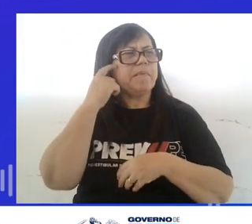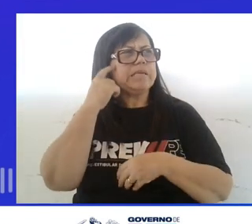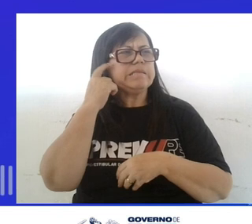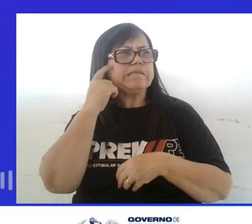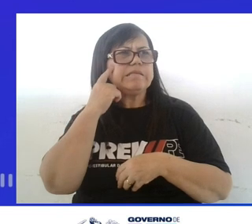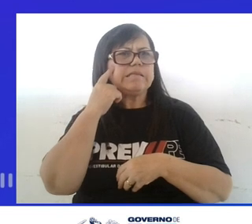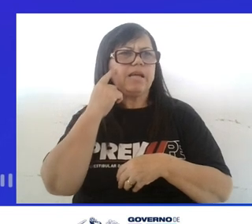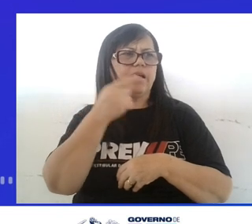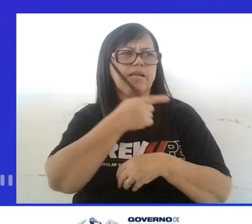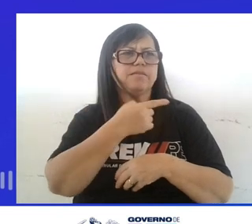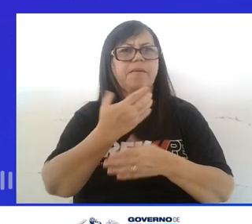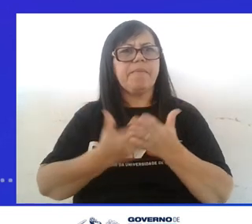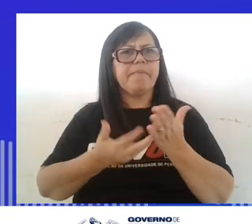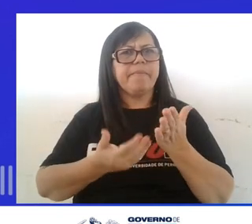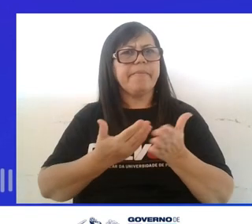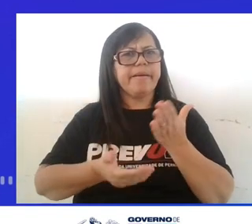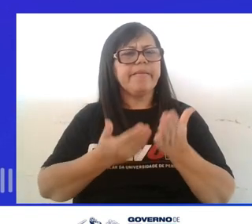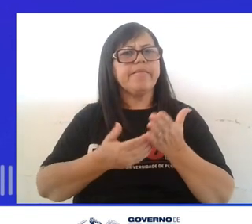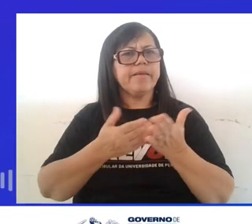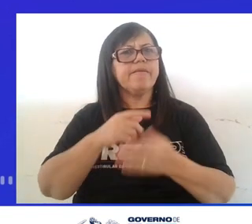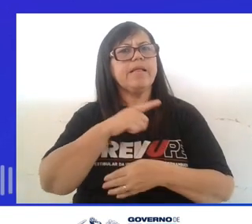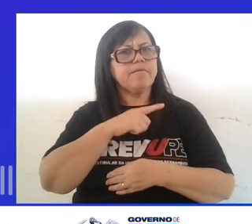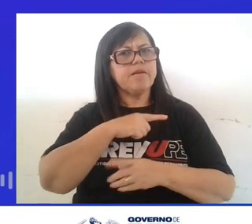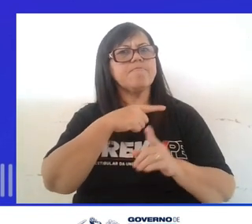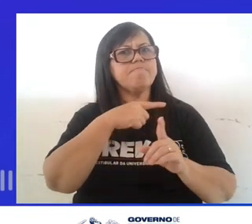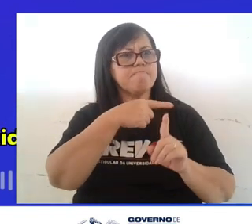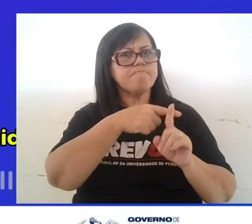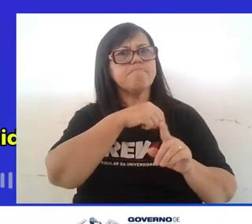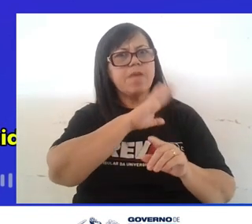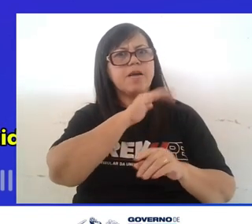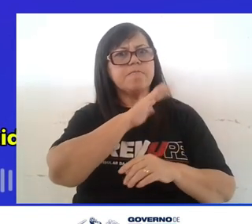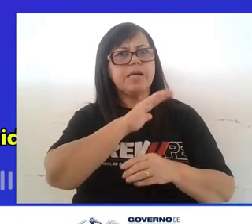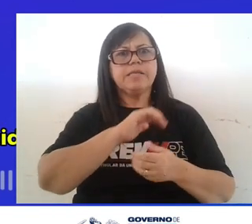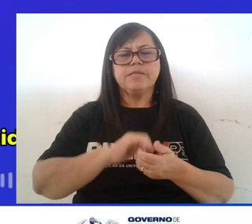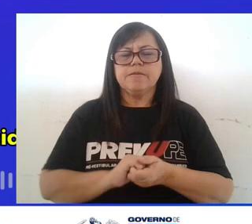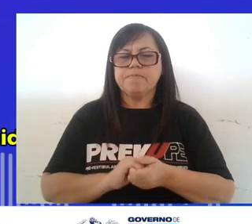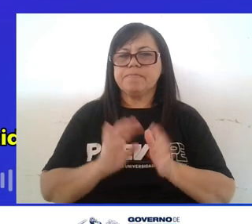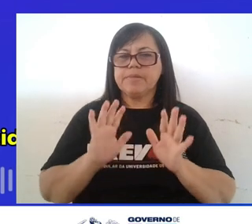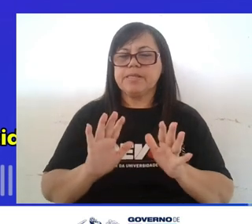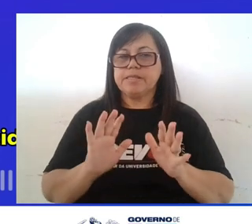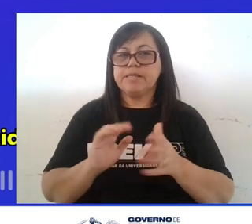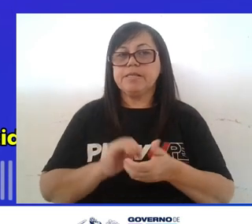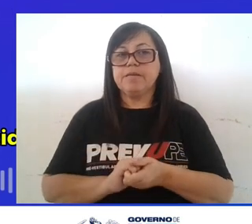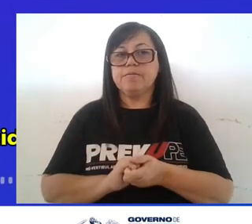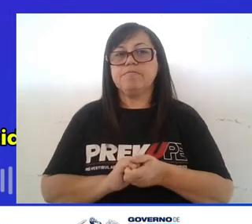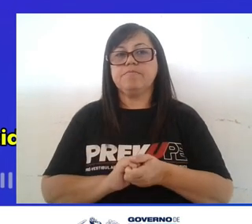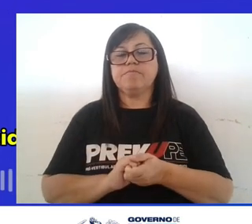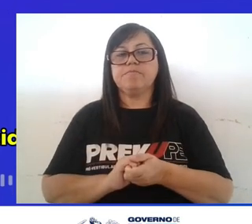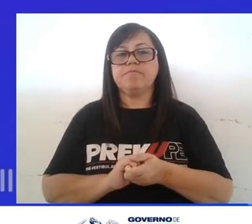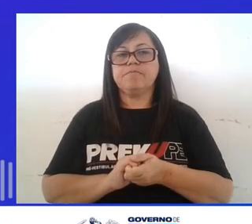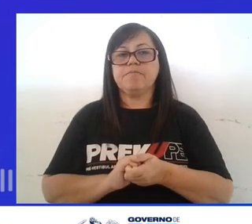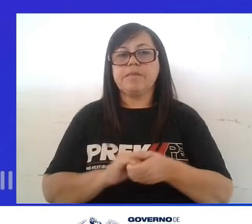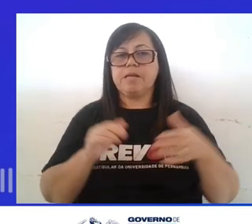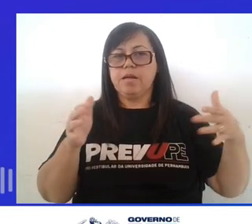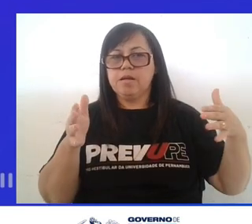que perdeu elétrons vai ficar carregada positivamente. Então, um fluxo de cargas negativas para um